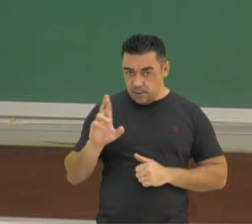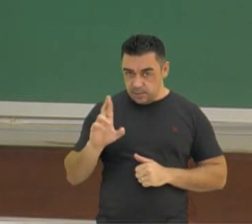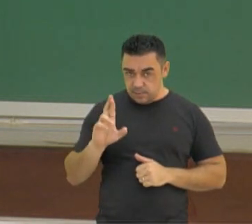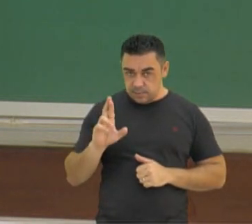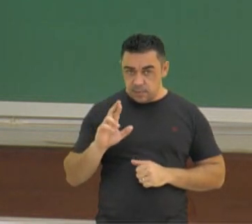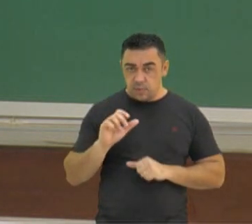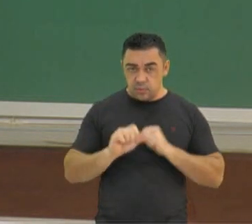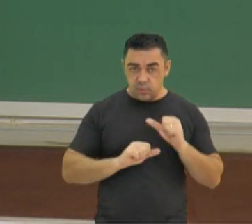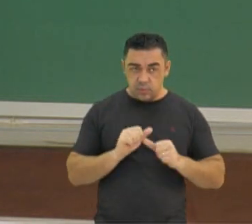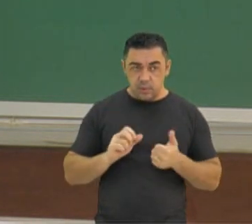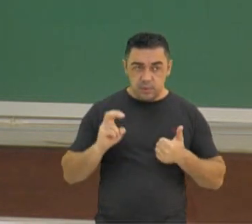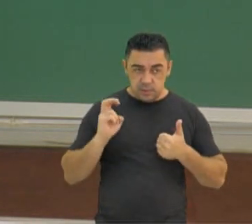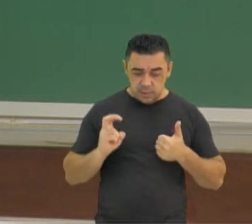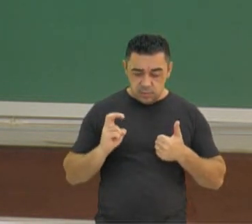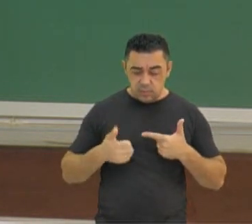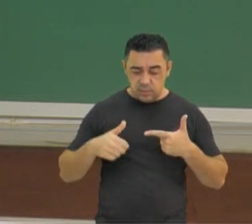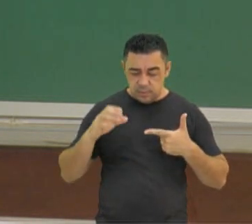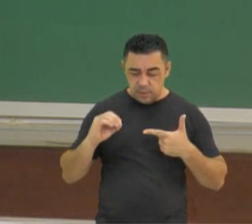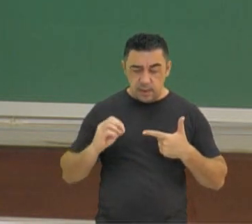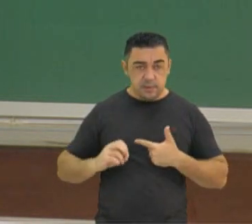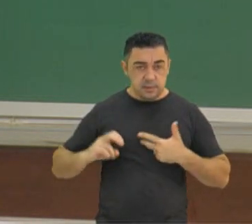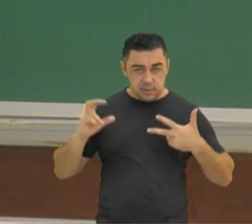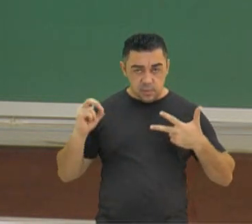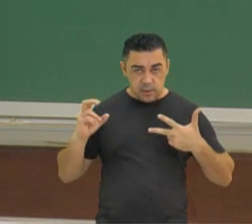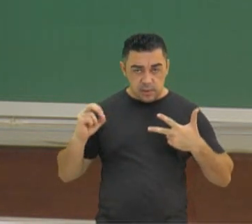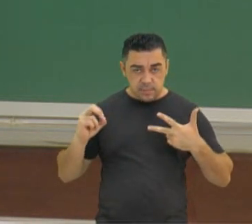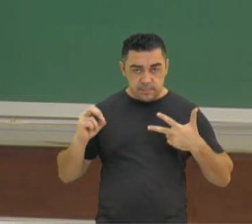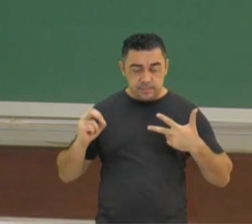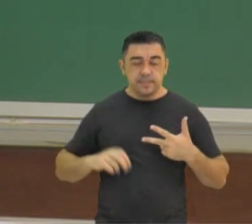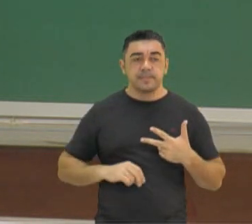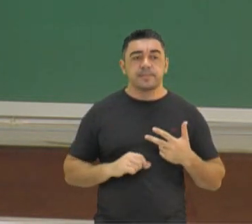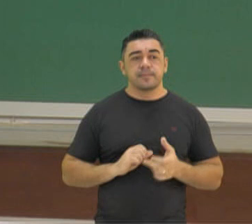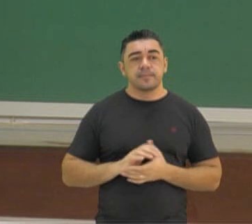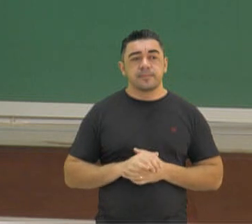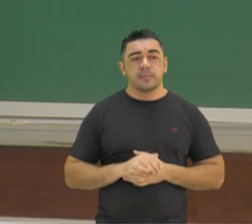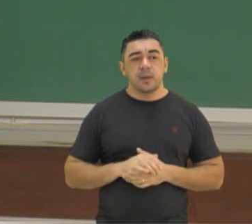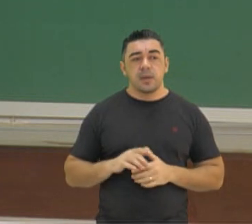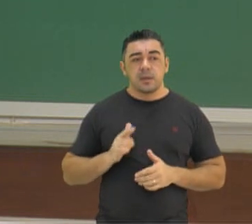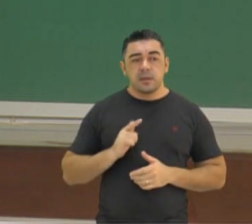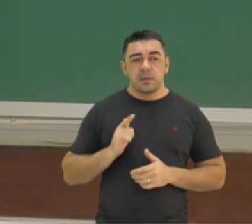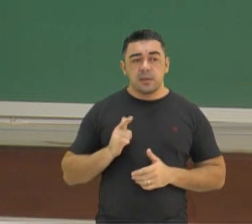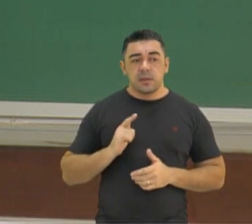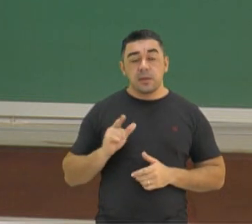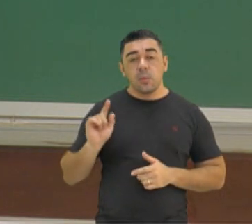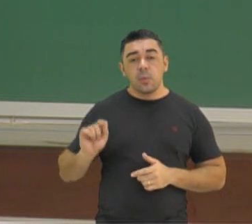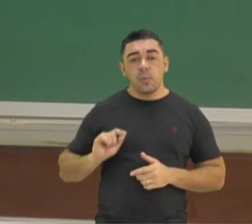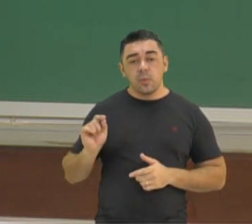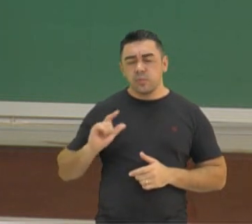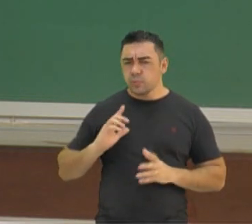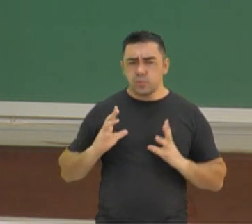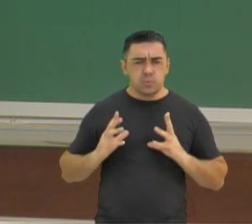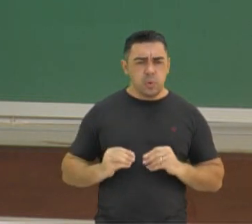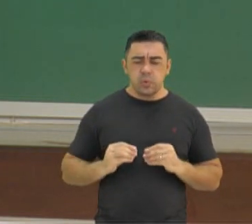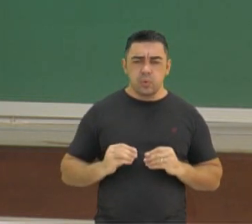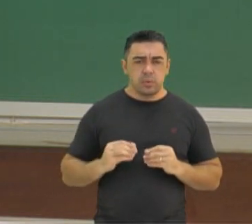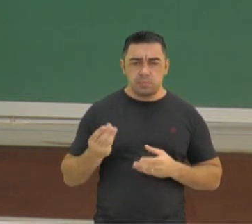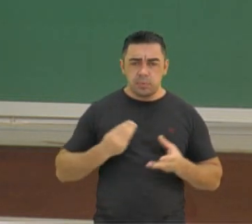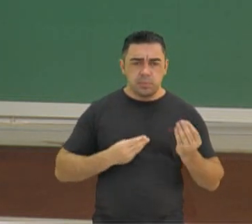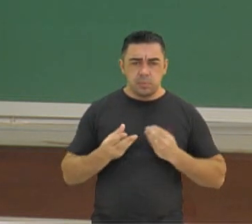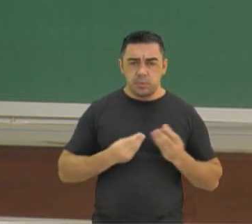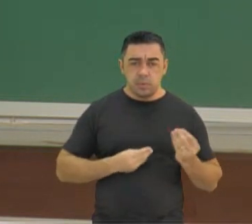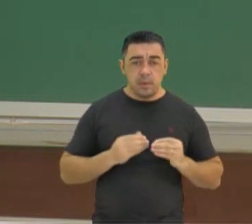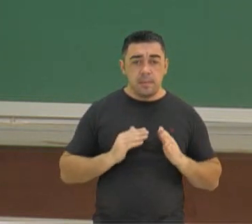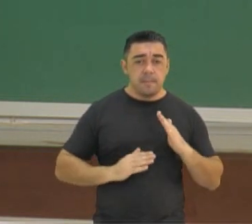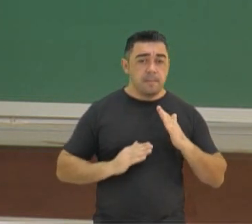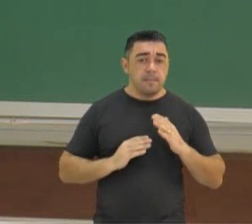por cédulas de 5, 10 e 50 reais, recebendo cédulas de todos os valores e o